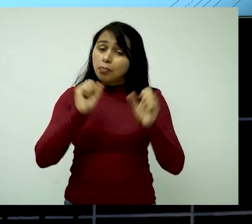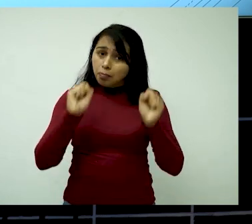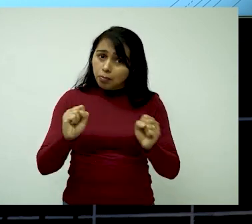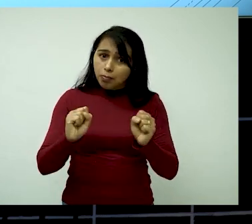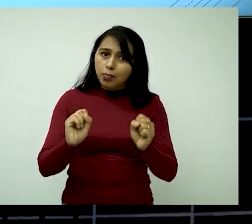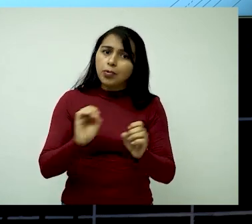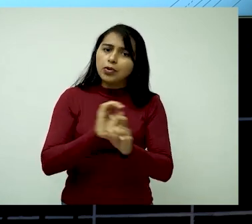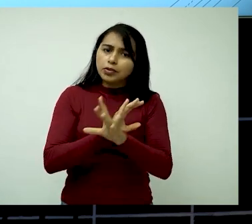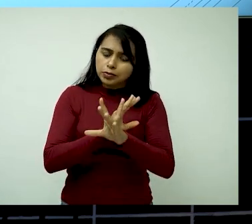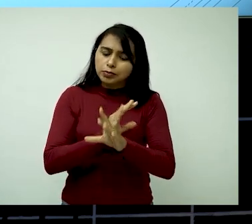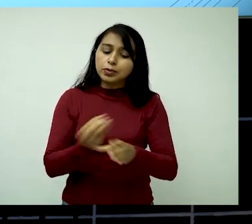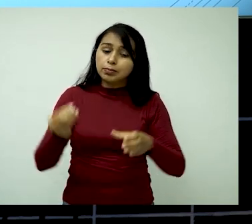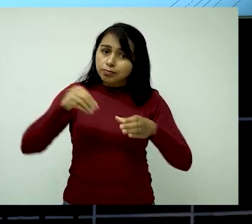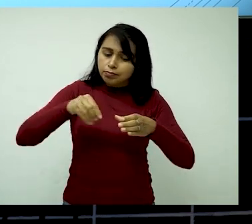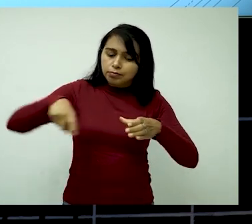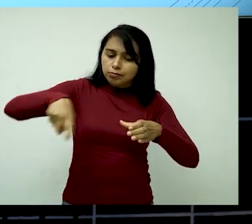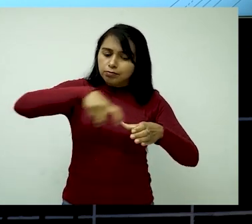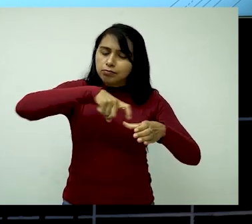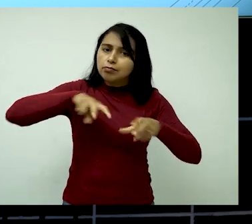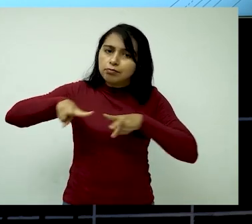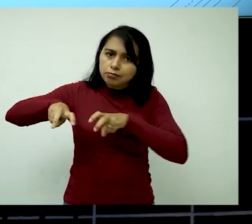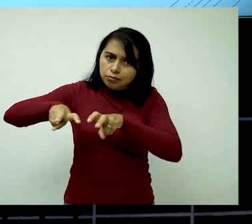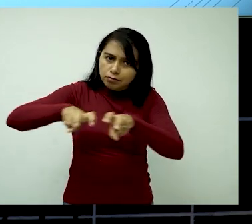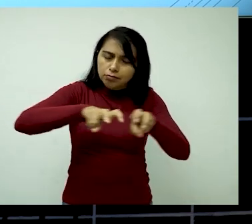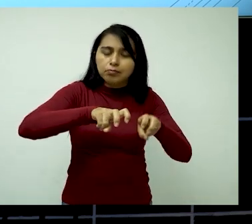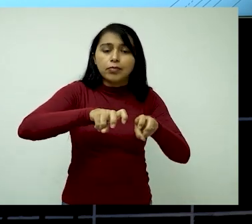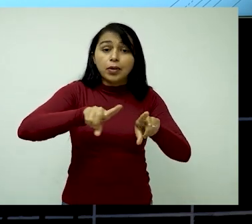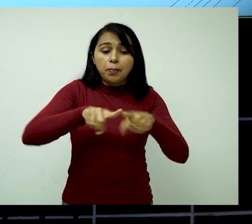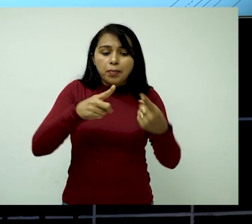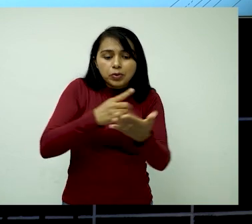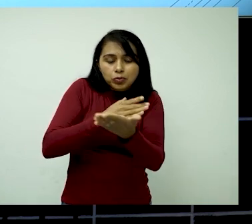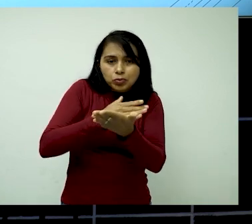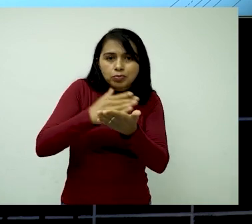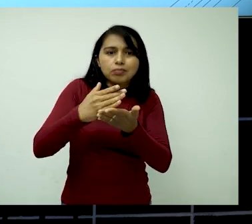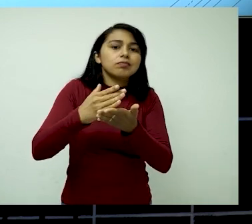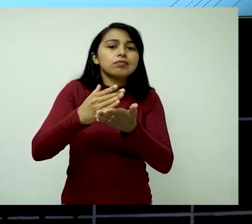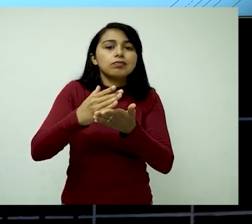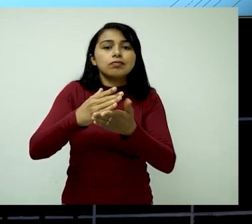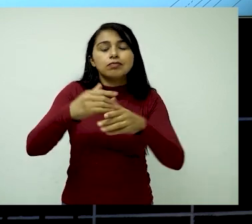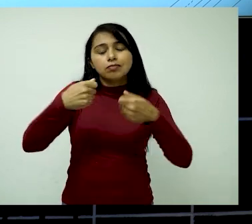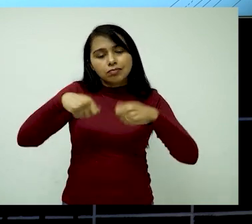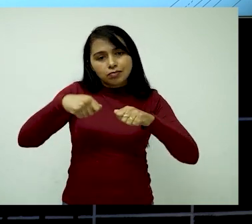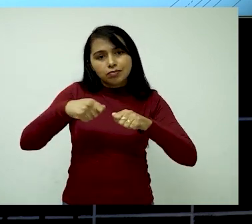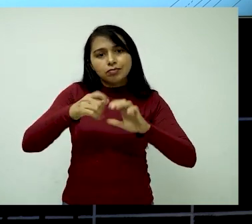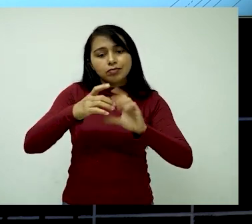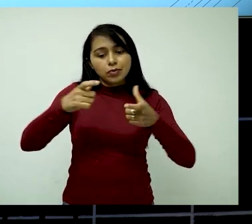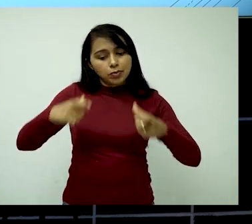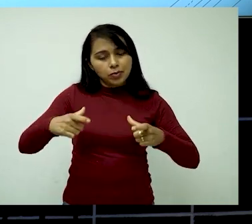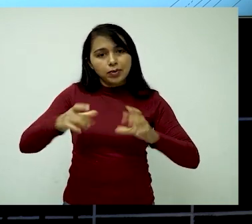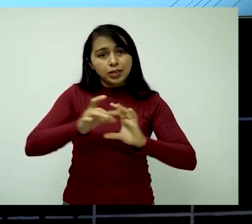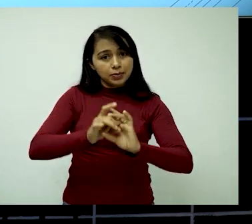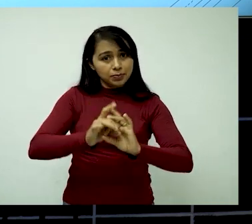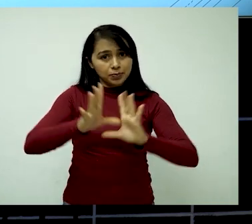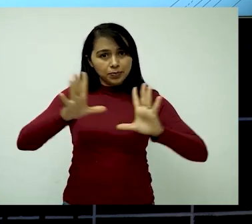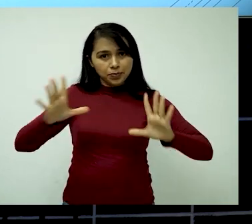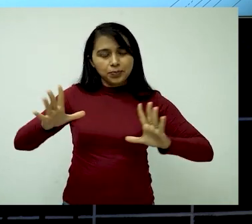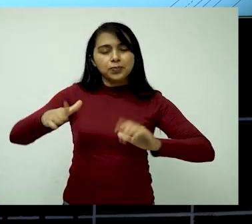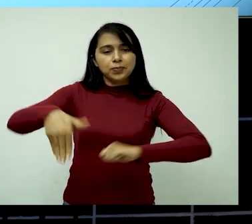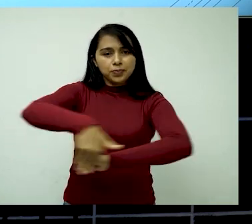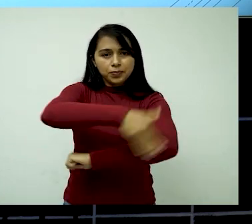Elas podem terminar dentro de pistas de atletismo, mas não necessariamente elas devem ser